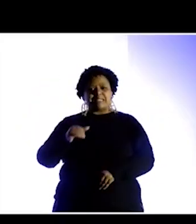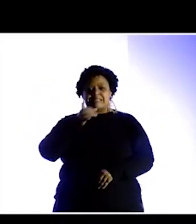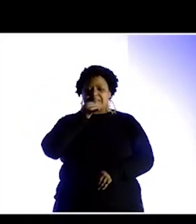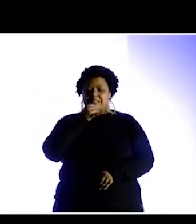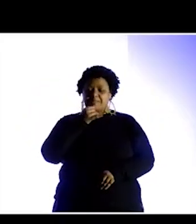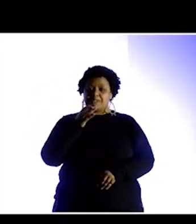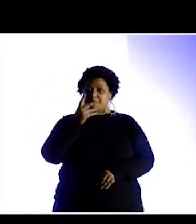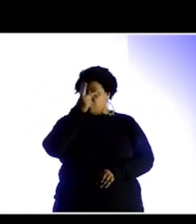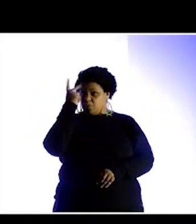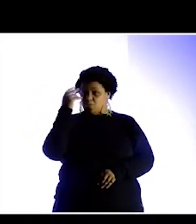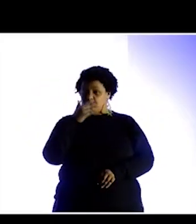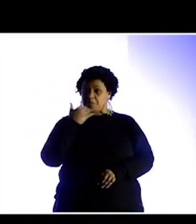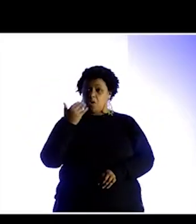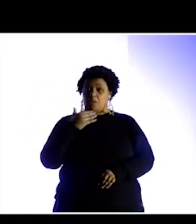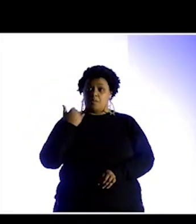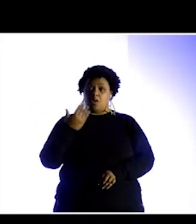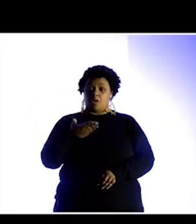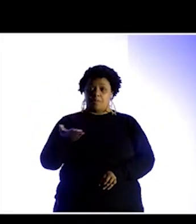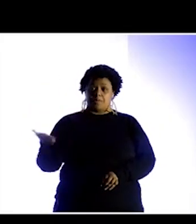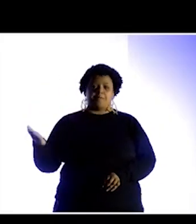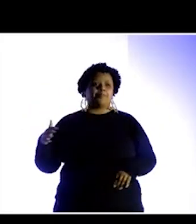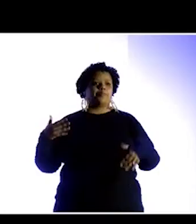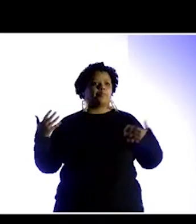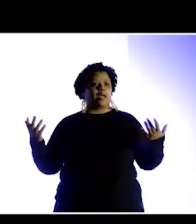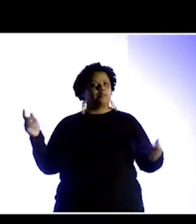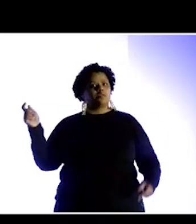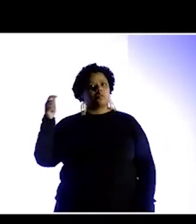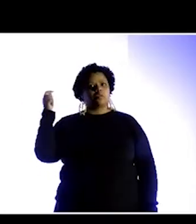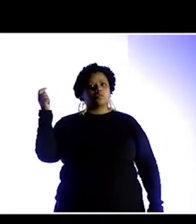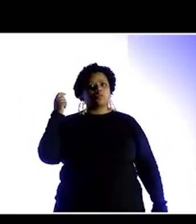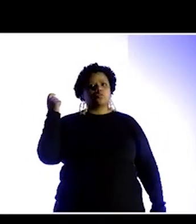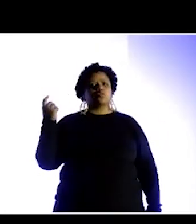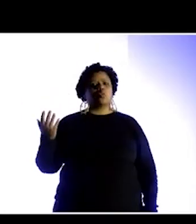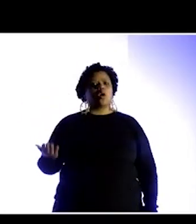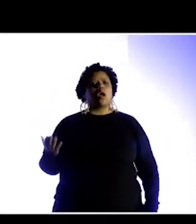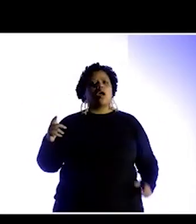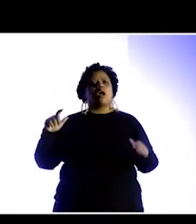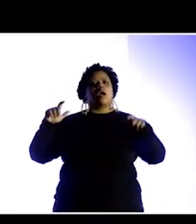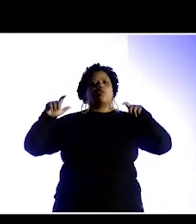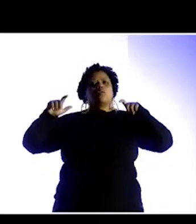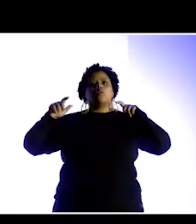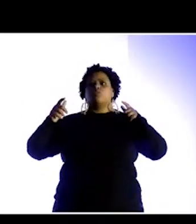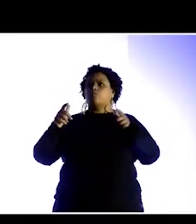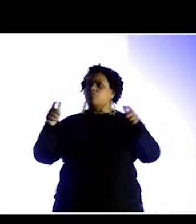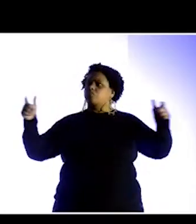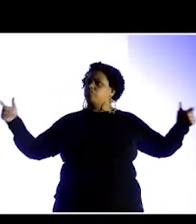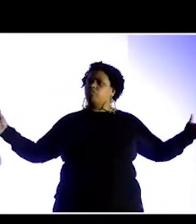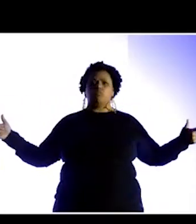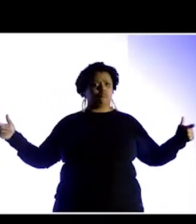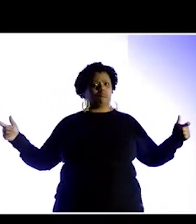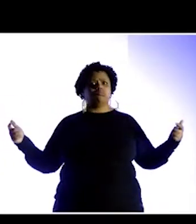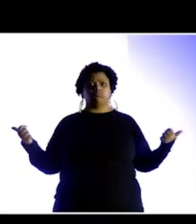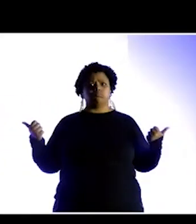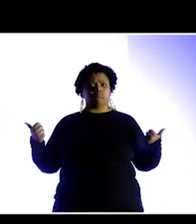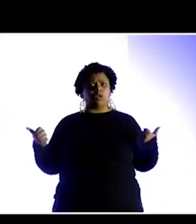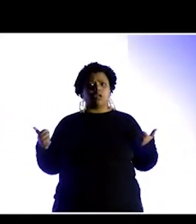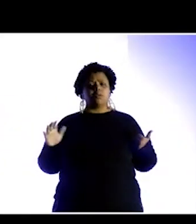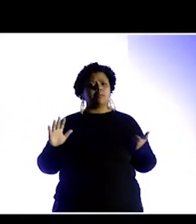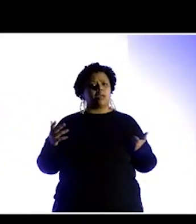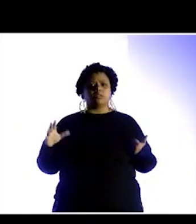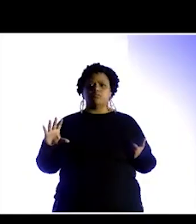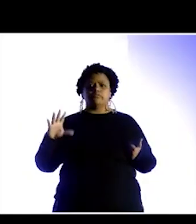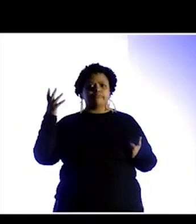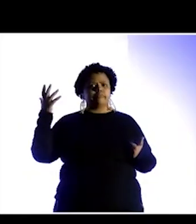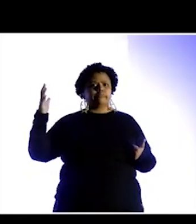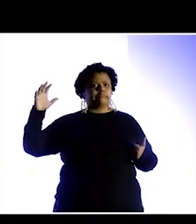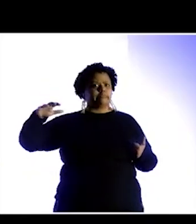vidas humanas, mas, no caso do Rio Grande do Sul, isso aconteceu num espaço muito grande. E isso, gente, não tem